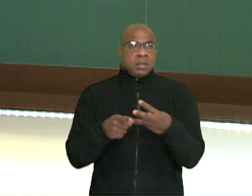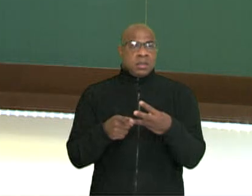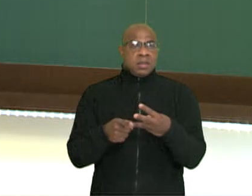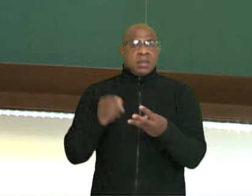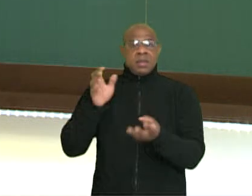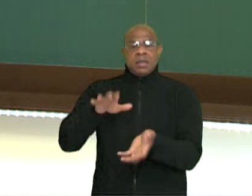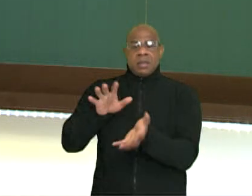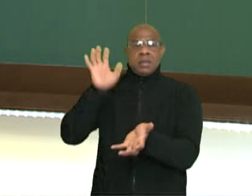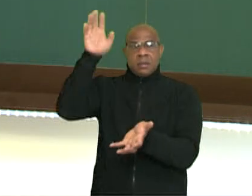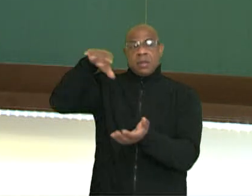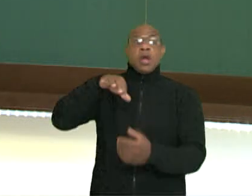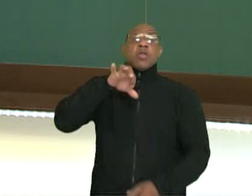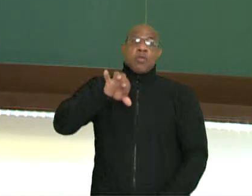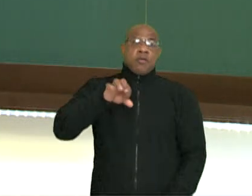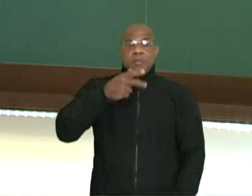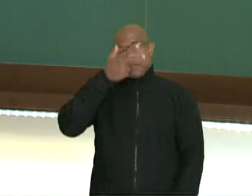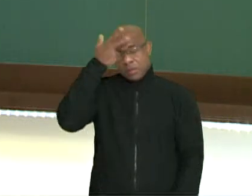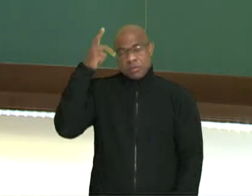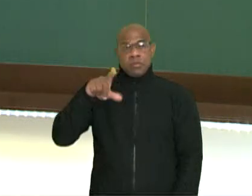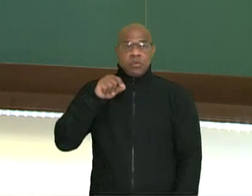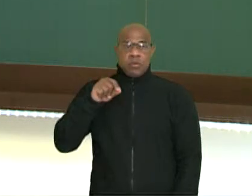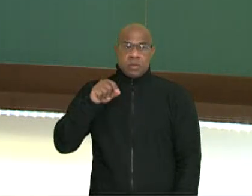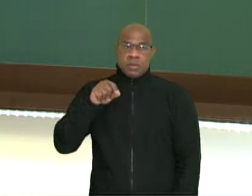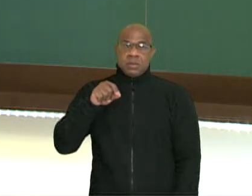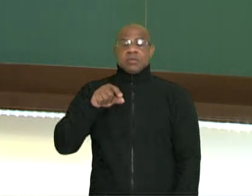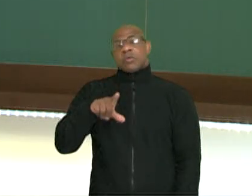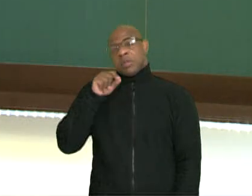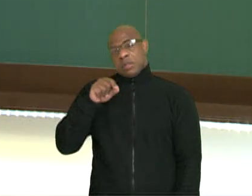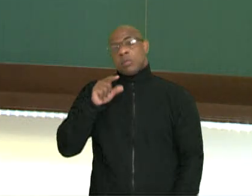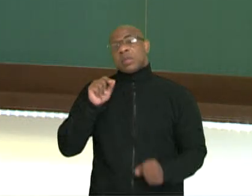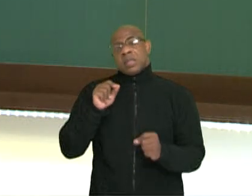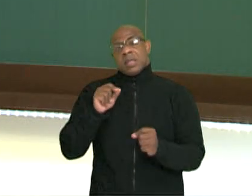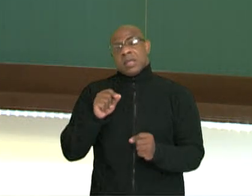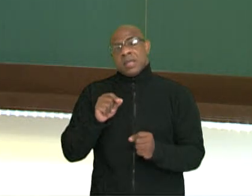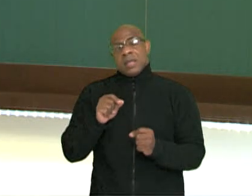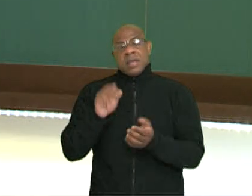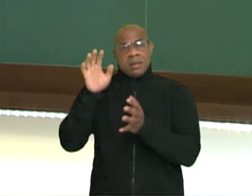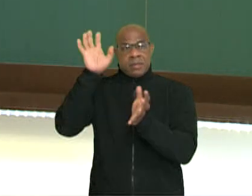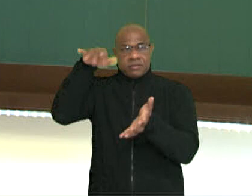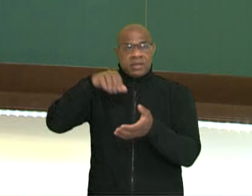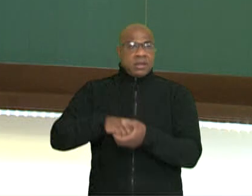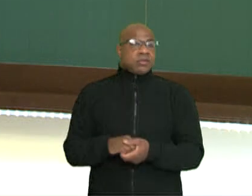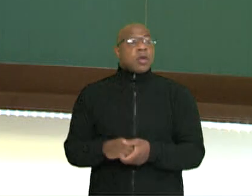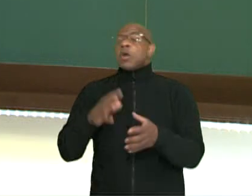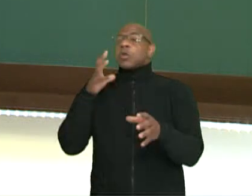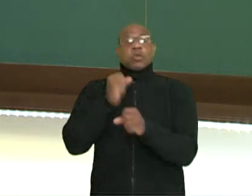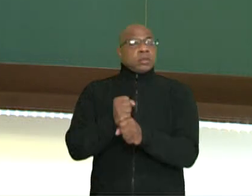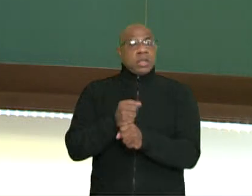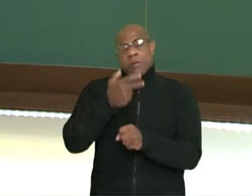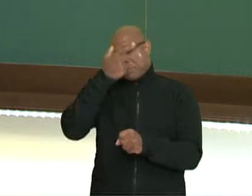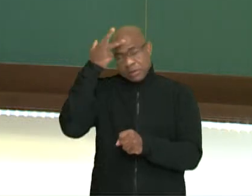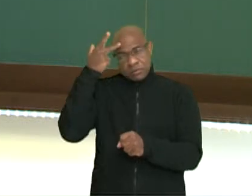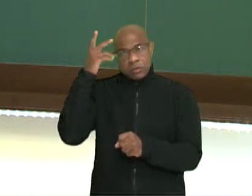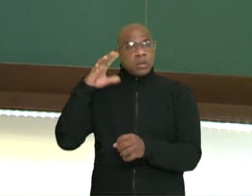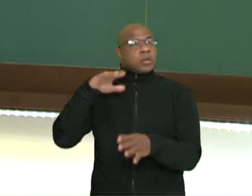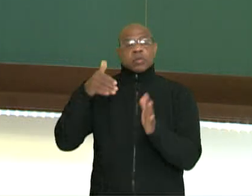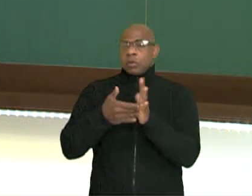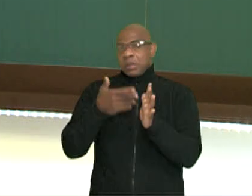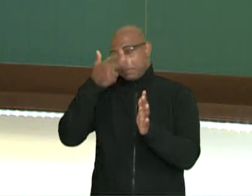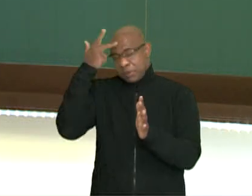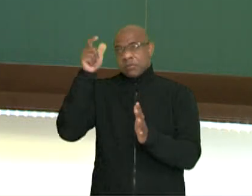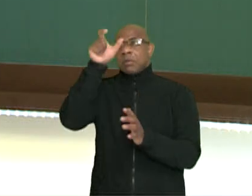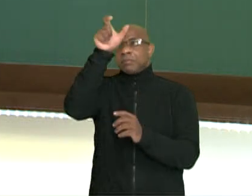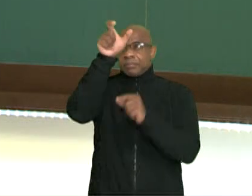Basquete. 9 pessoas responderam que preferem basquete. E no total foram entrevistadas 30 pessoas,